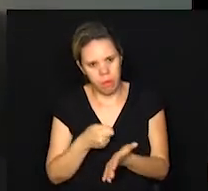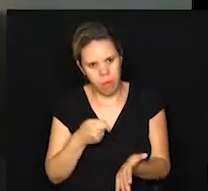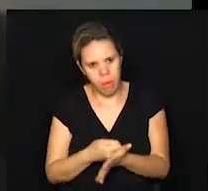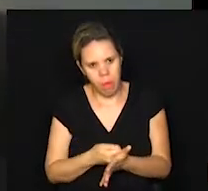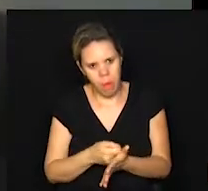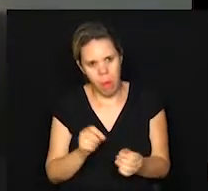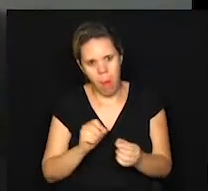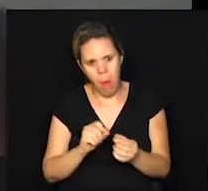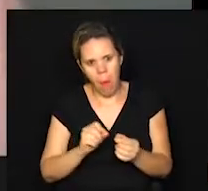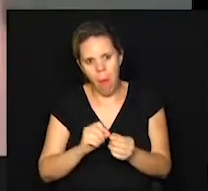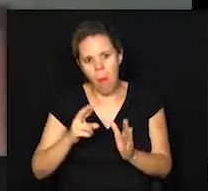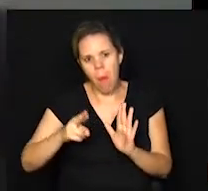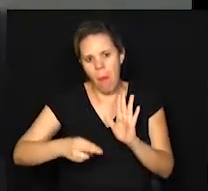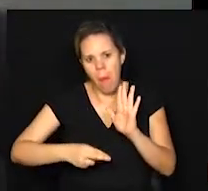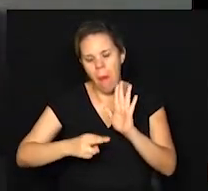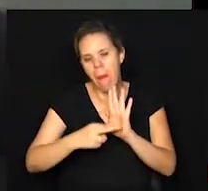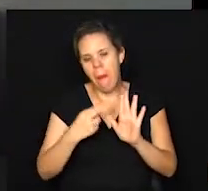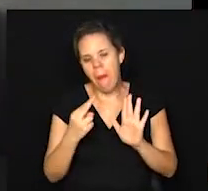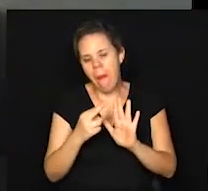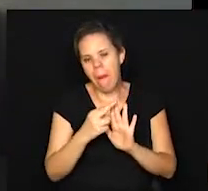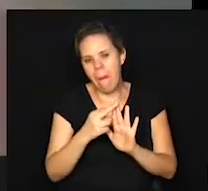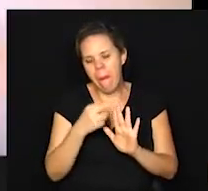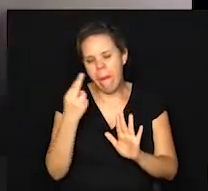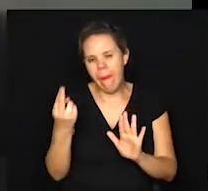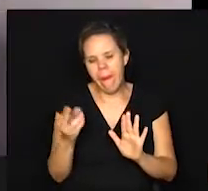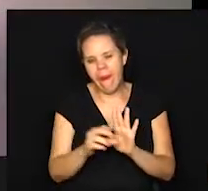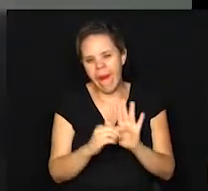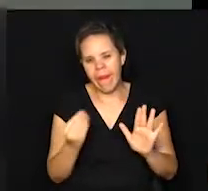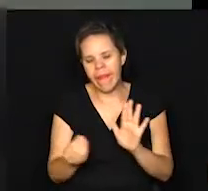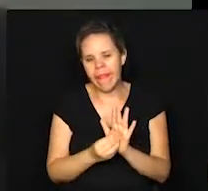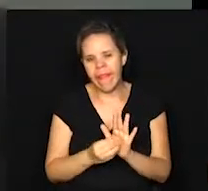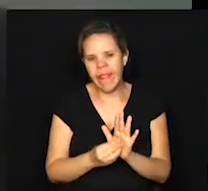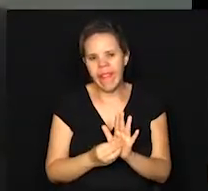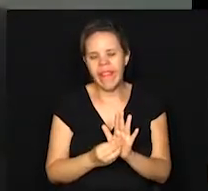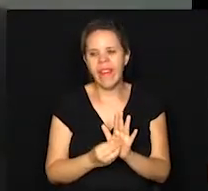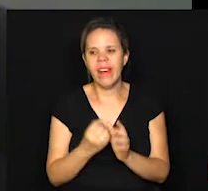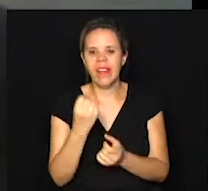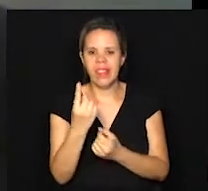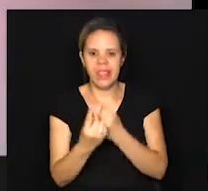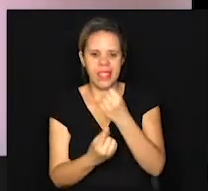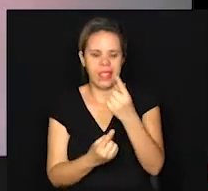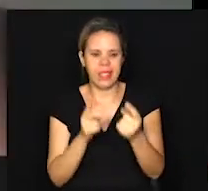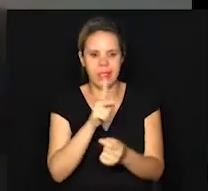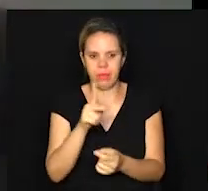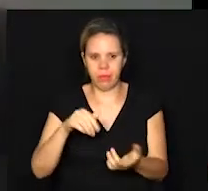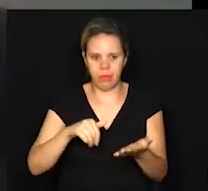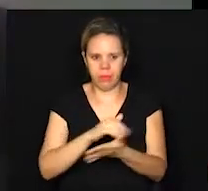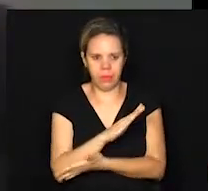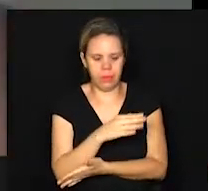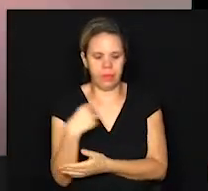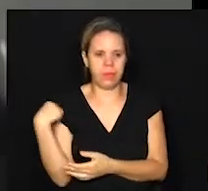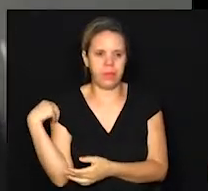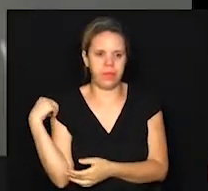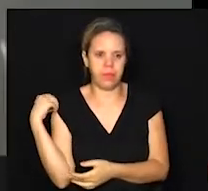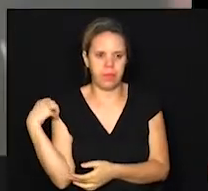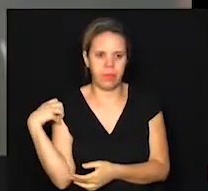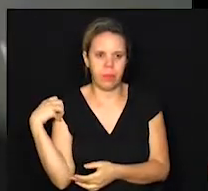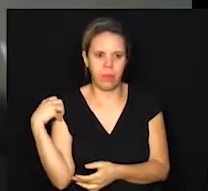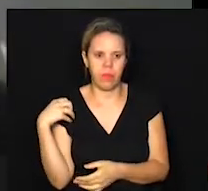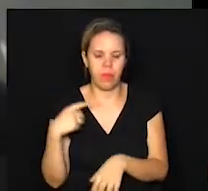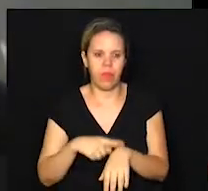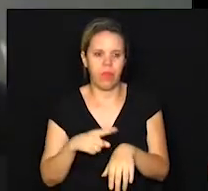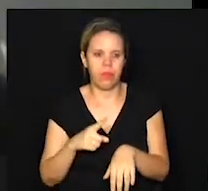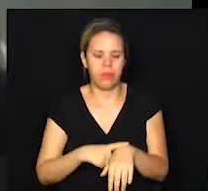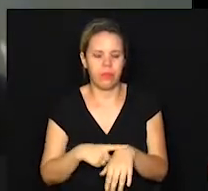realizado o requerimento. Quando falo com os professores, descubro que um deles foi demitido no meio tempo entre a